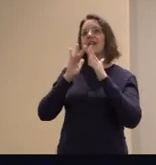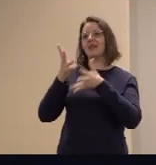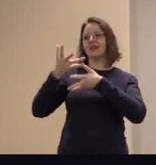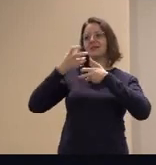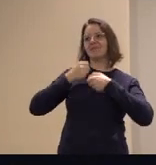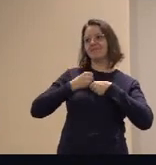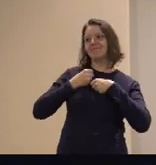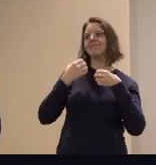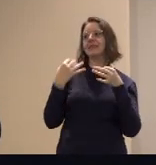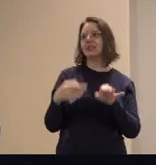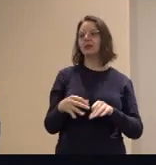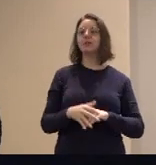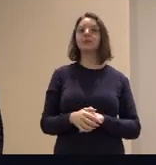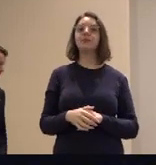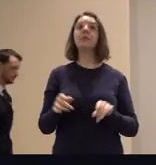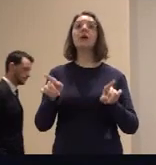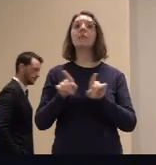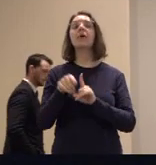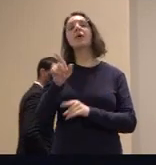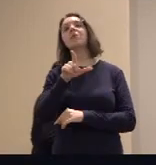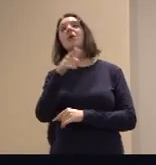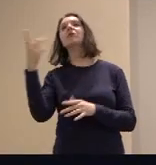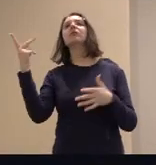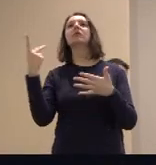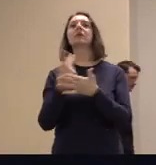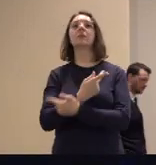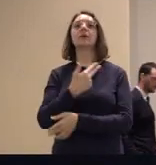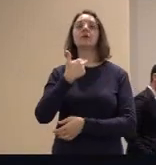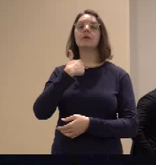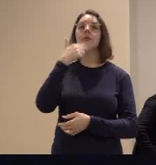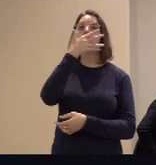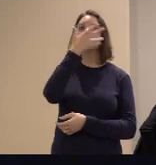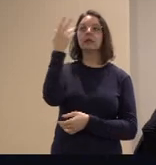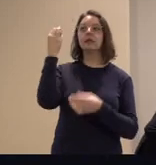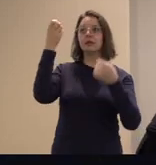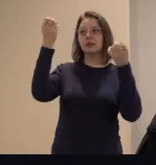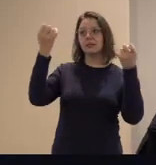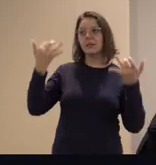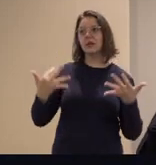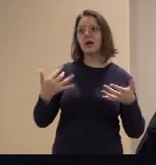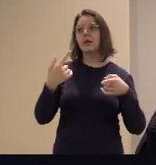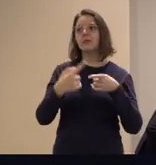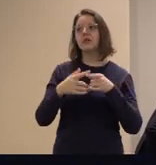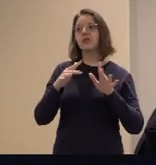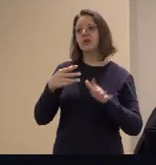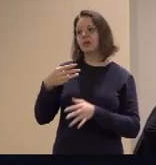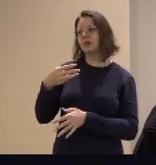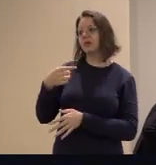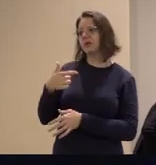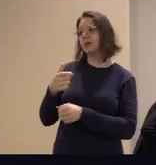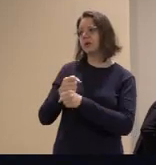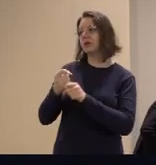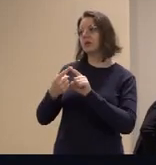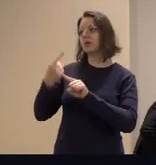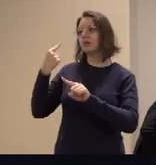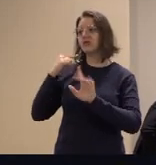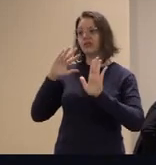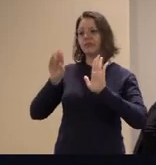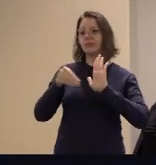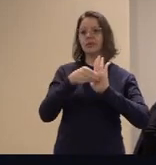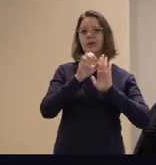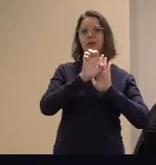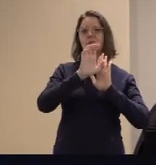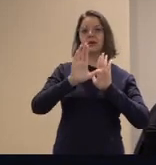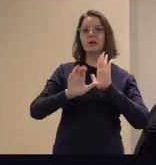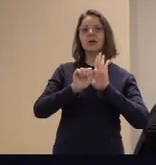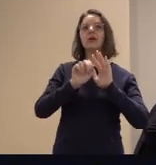Uma outra situação também, e eu não posso deixar aqui de falar, porque é algo que há 32 anos já o ECA, é a questão do atendimento inicial